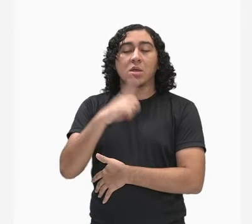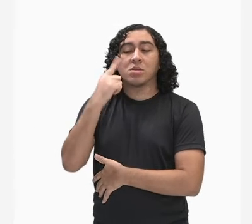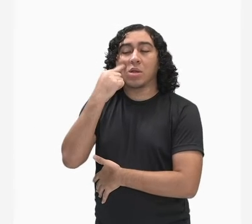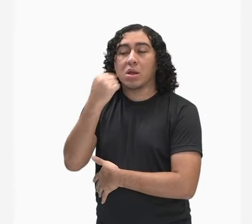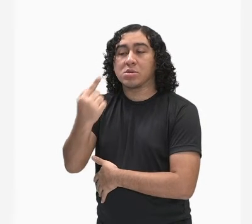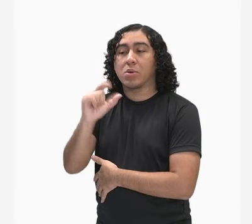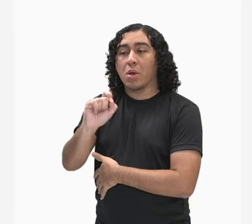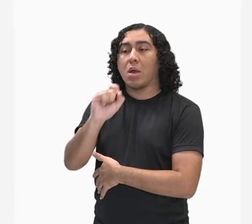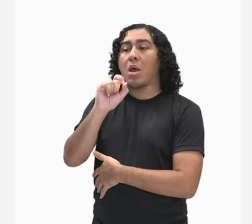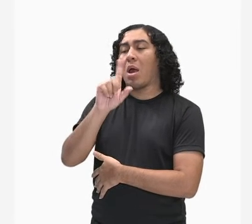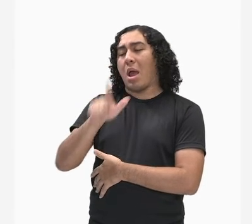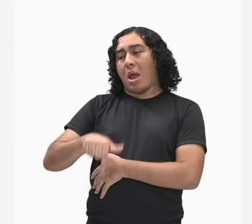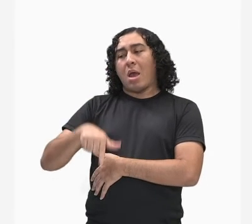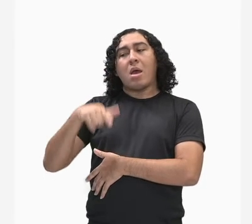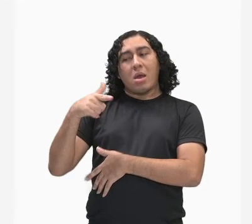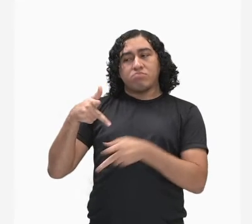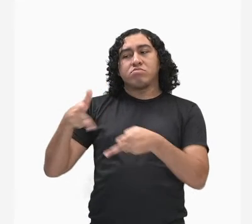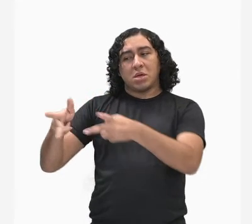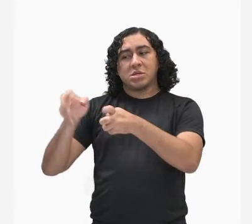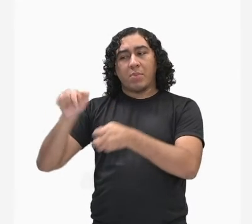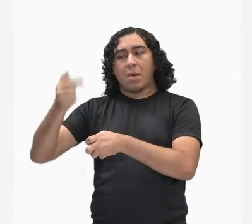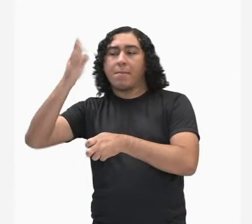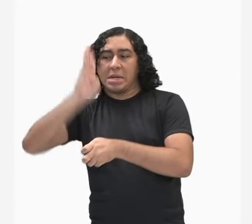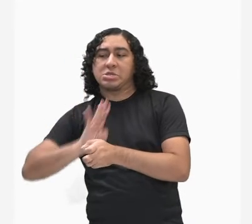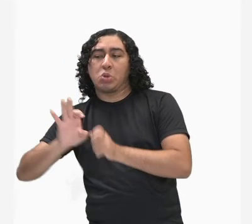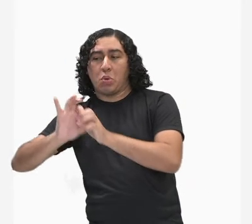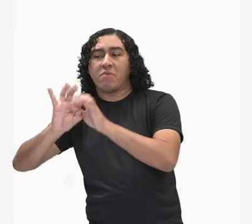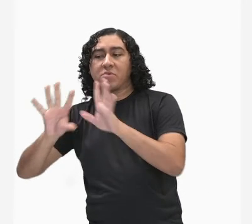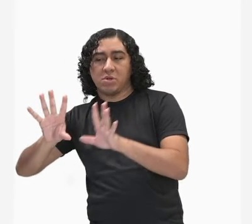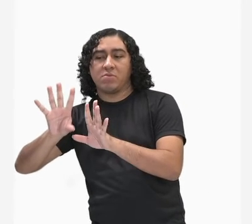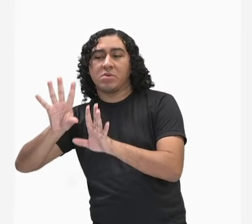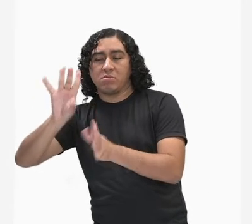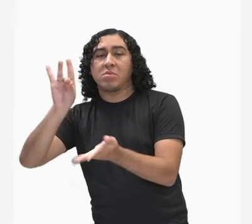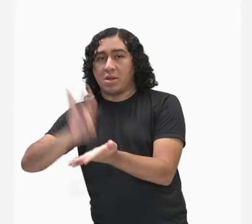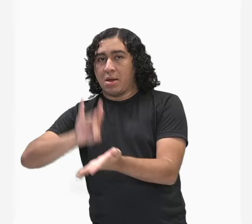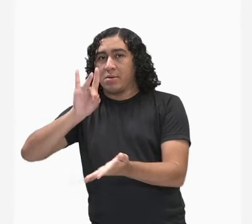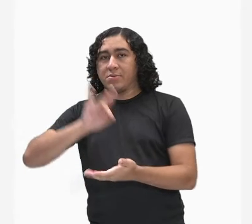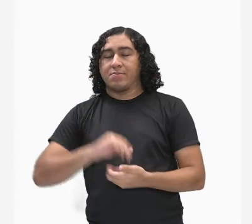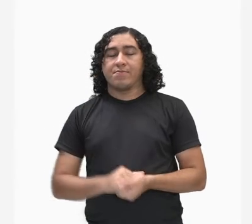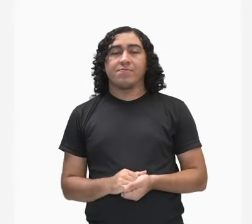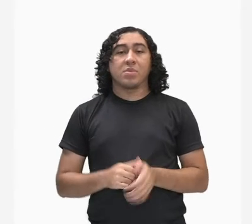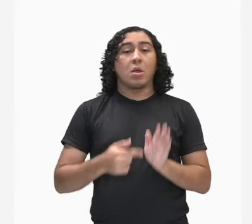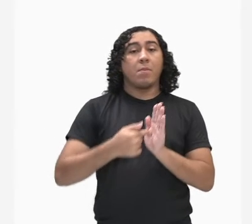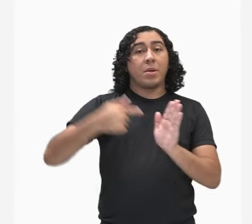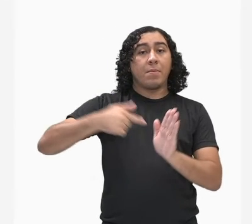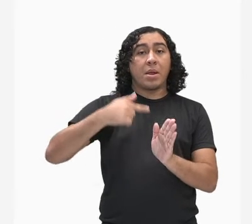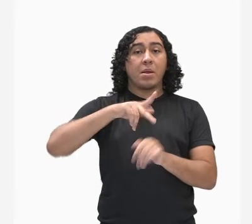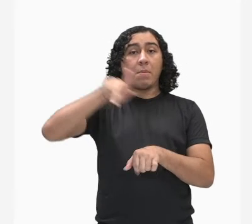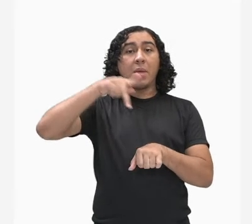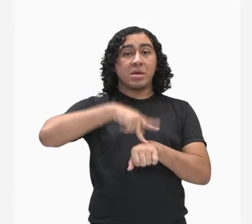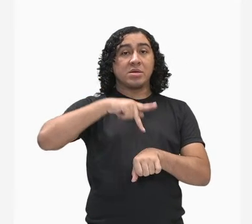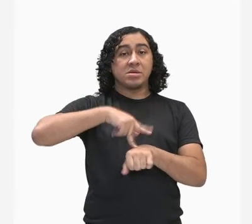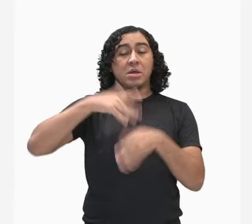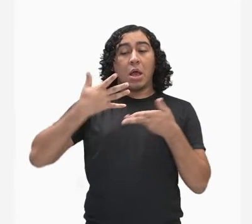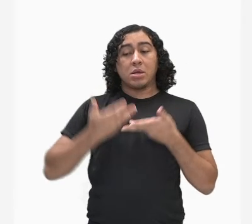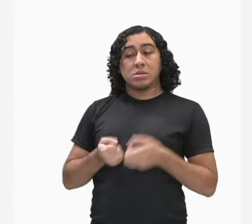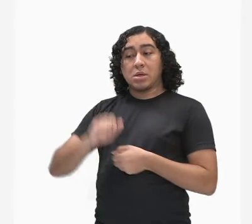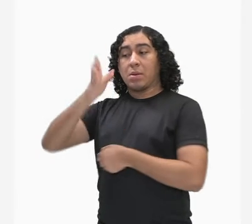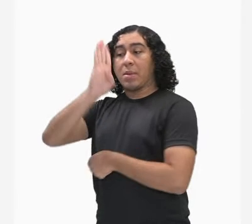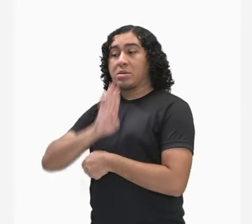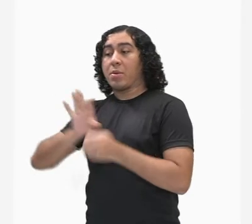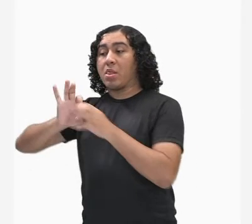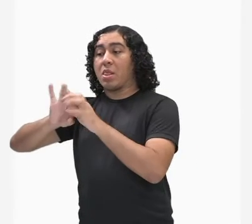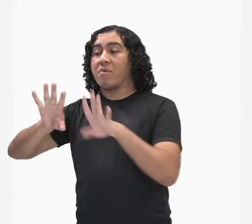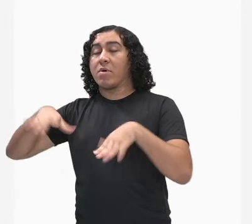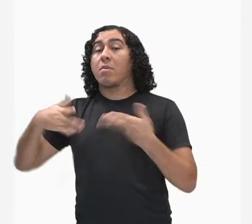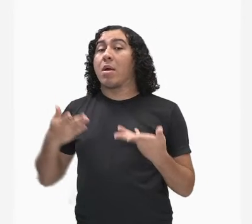reconhecer a independência do Brasil. Então, o primeiro país a reconhecer a independência do Brasil foram os